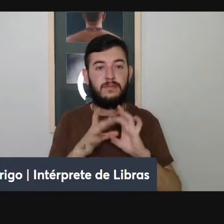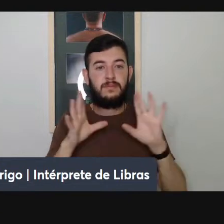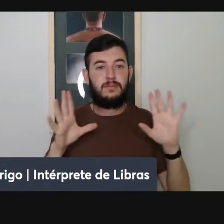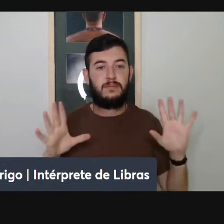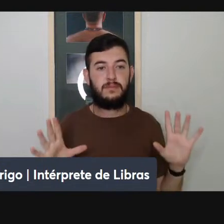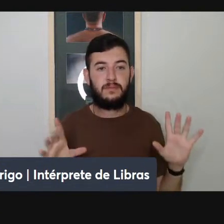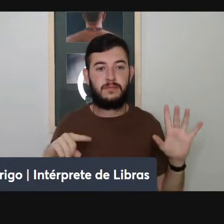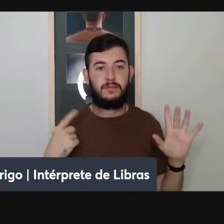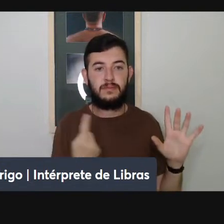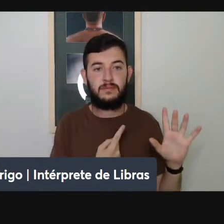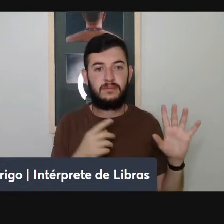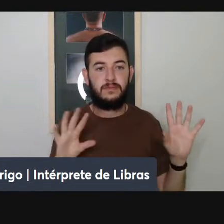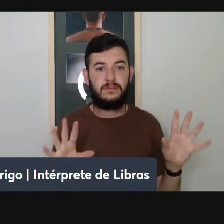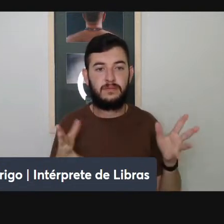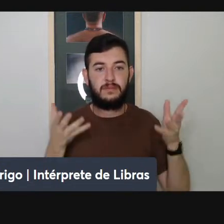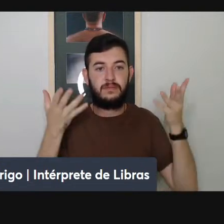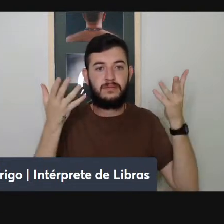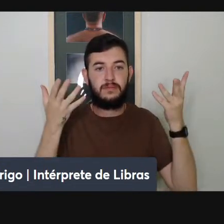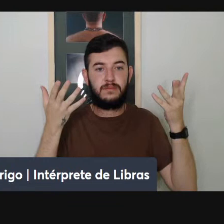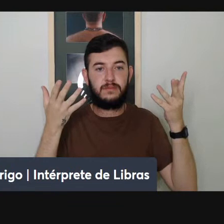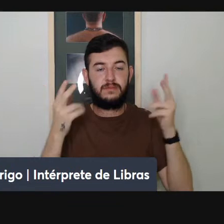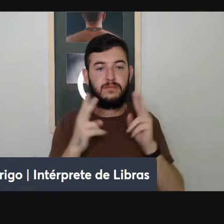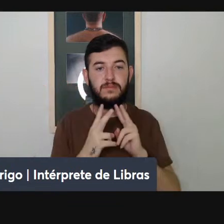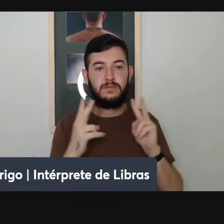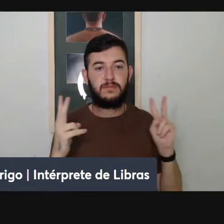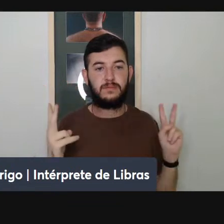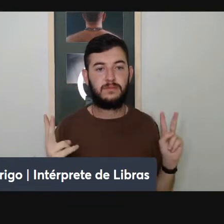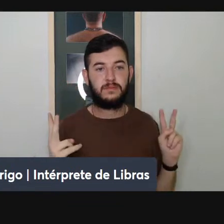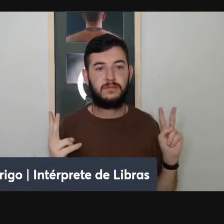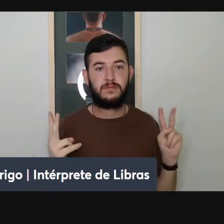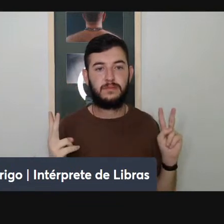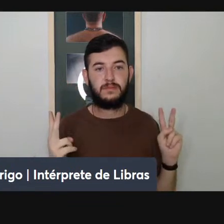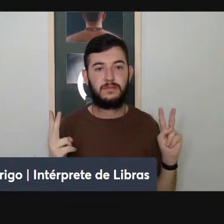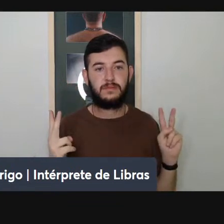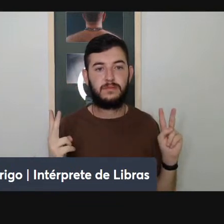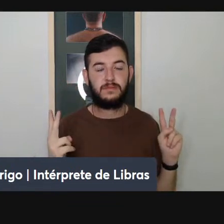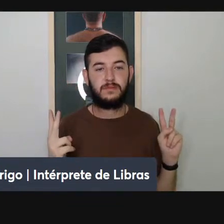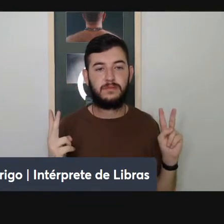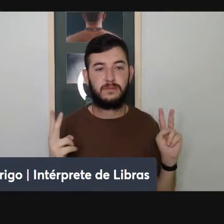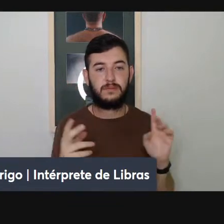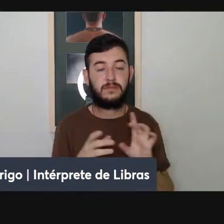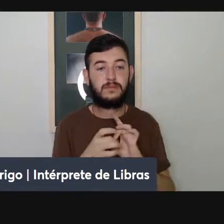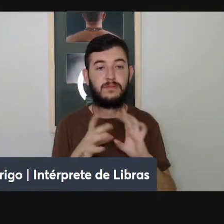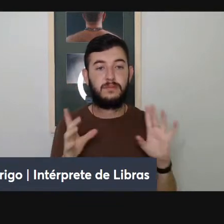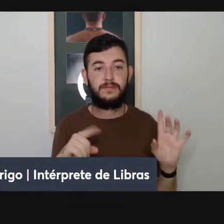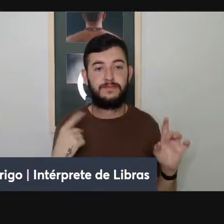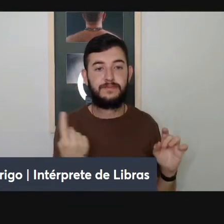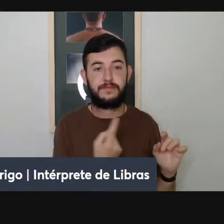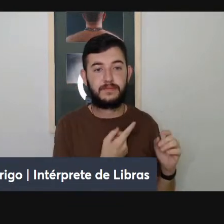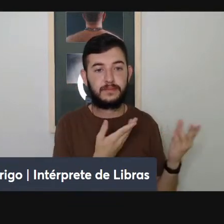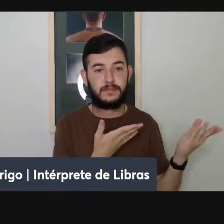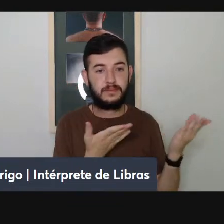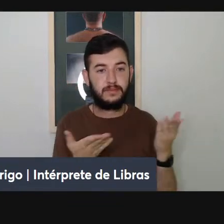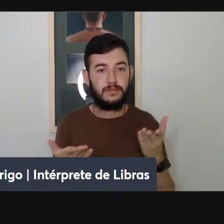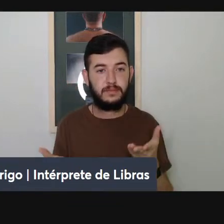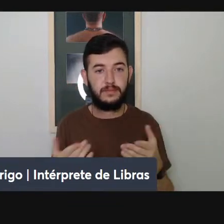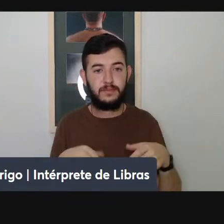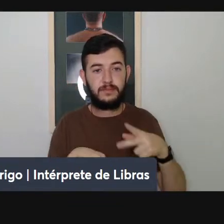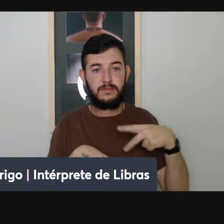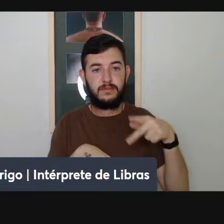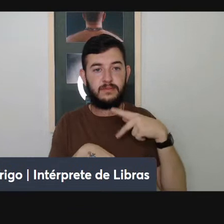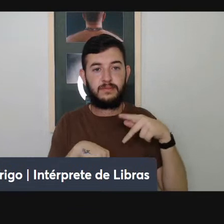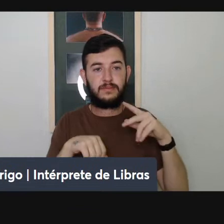eventos virtuais como este, que nos permite, por exemplo, ter uma convidada